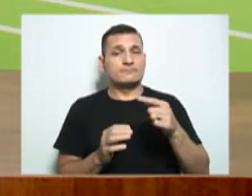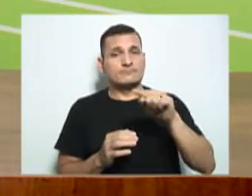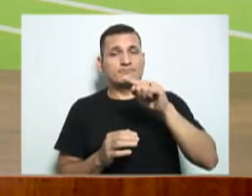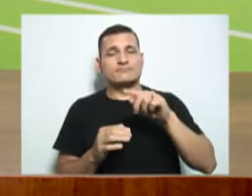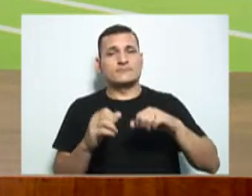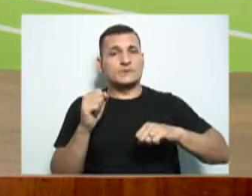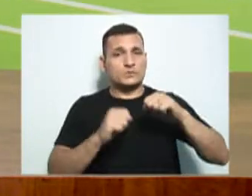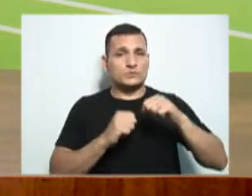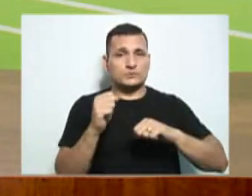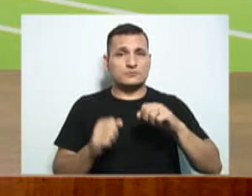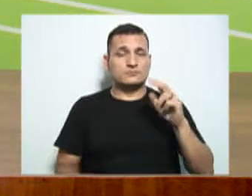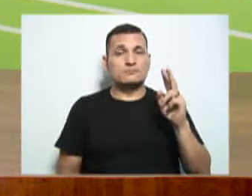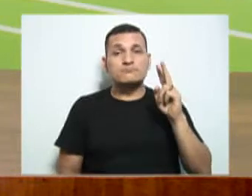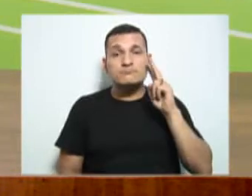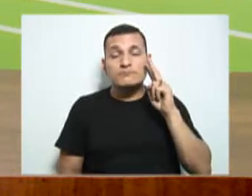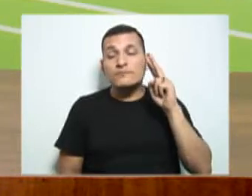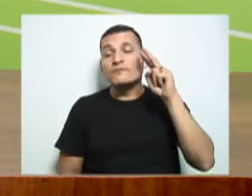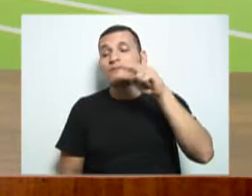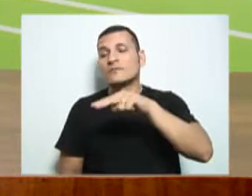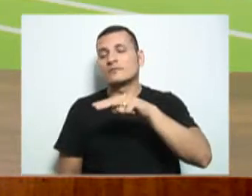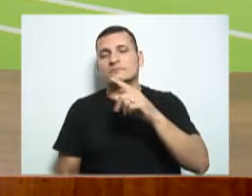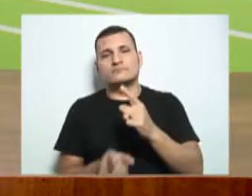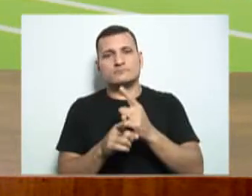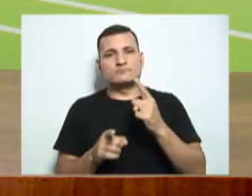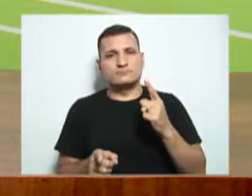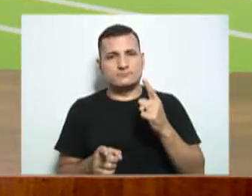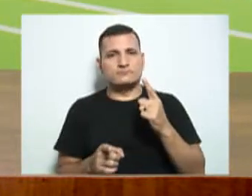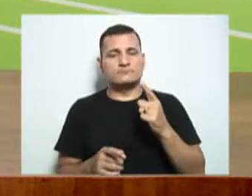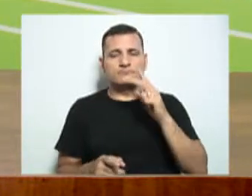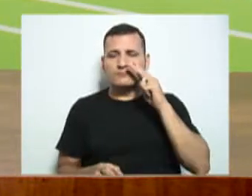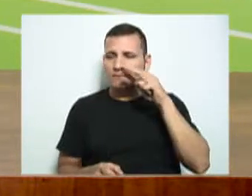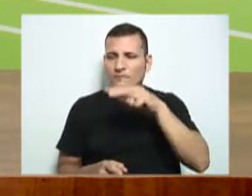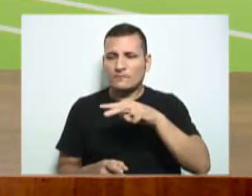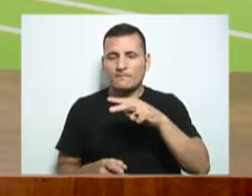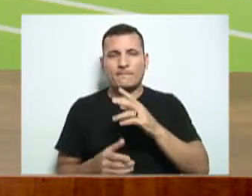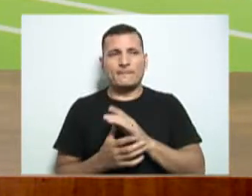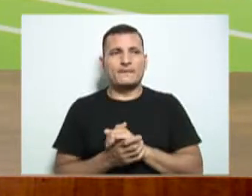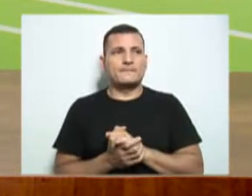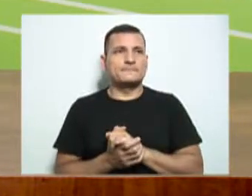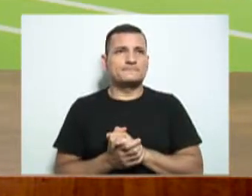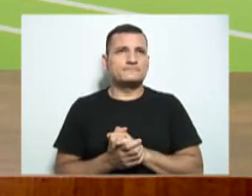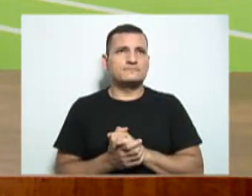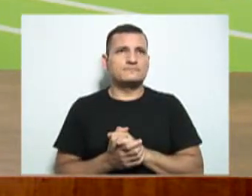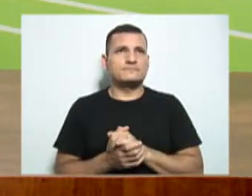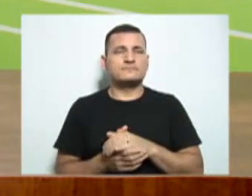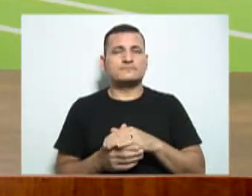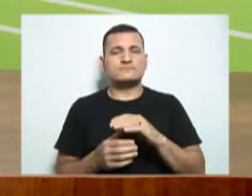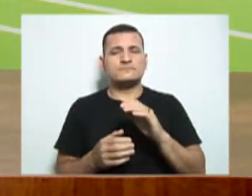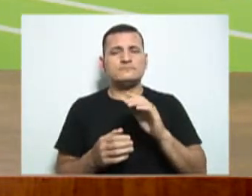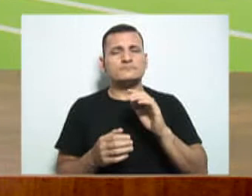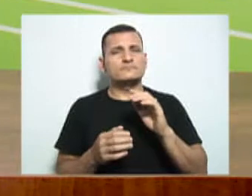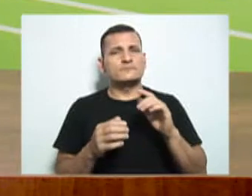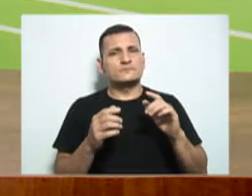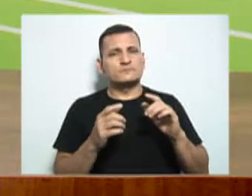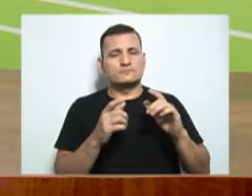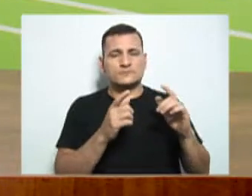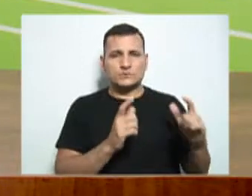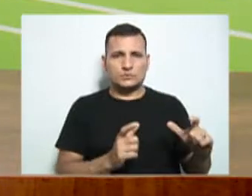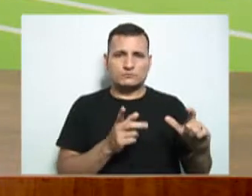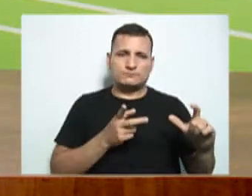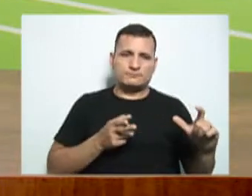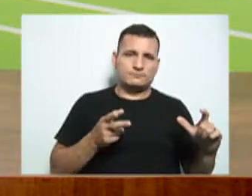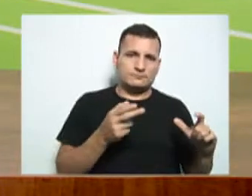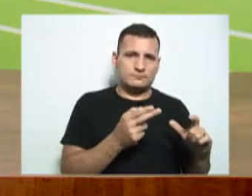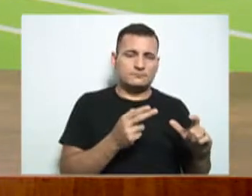indústria e vai o quê? Vai identificar, vai observar e vai identificar. Bom, passamos ao setor de corte. O que eu